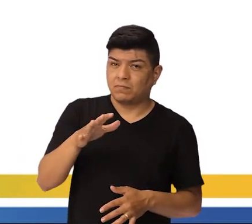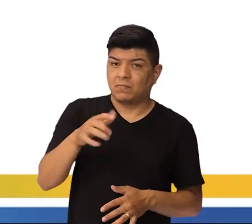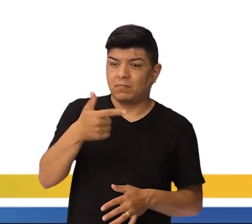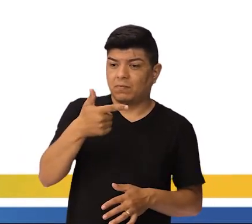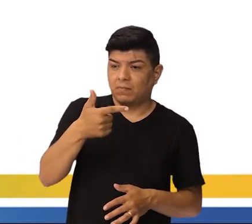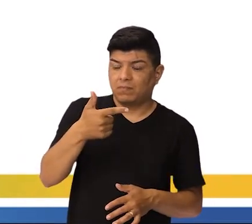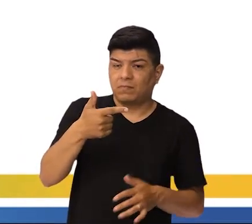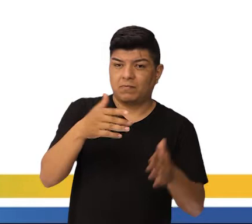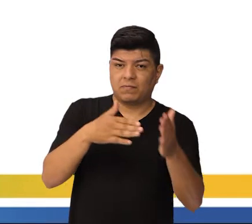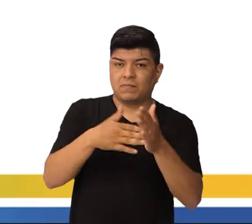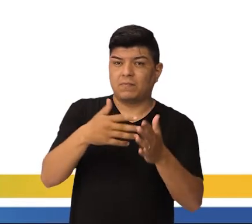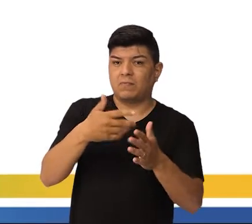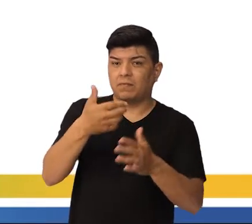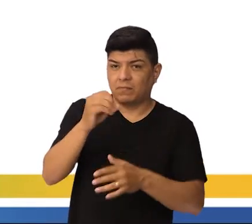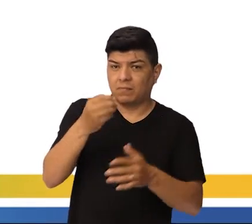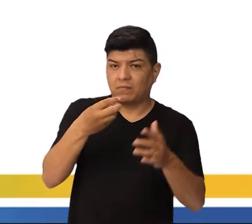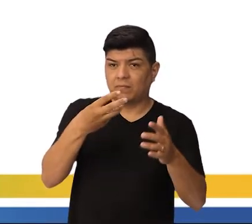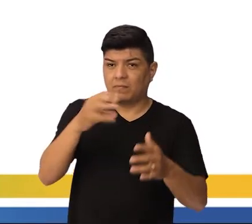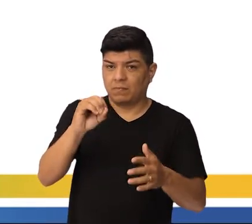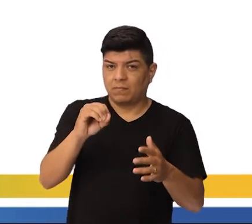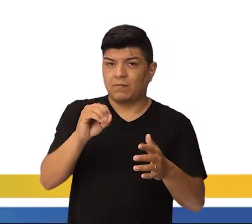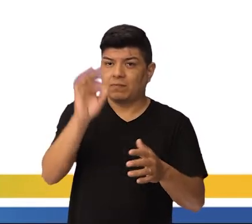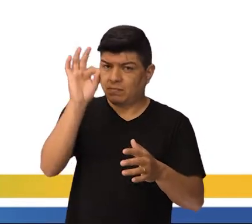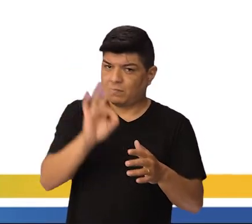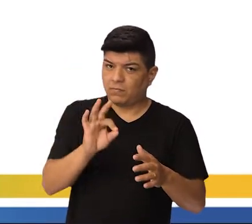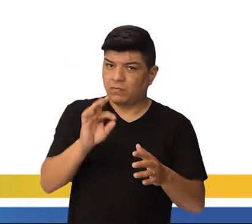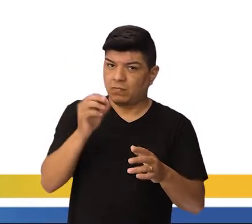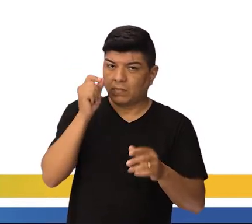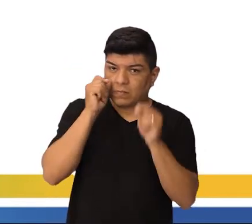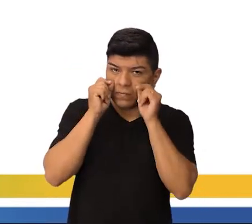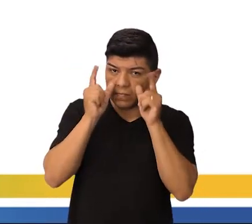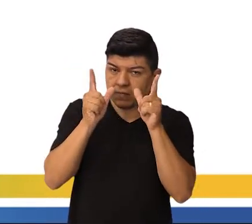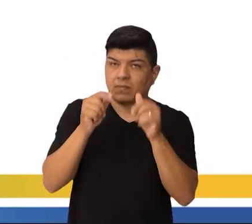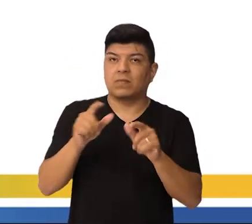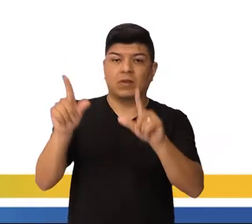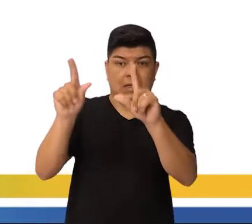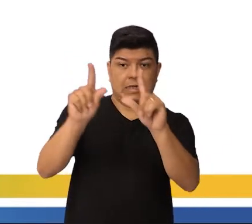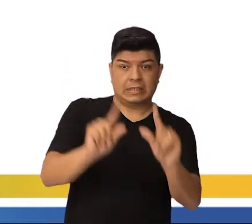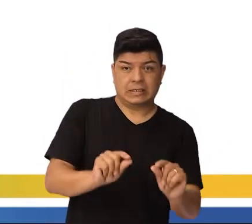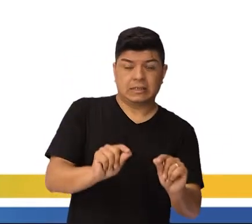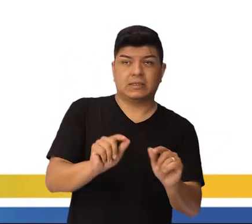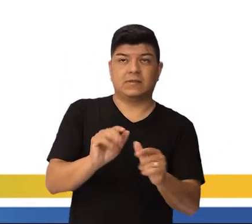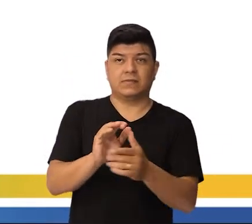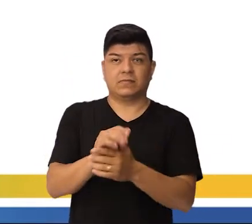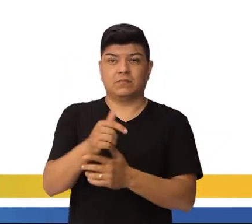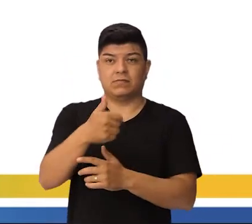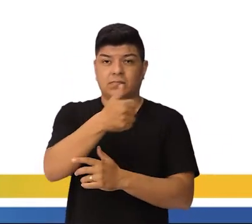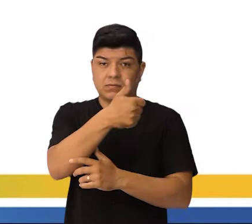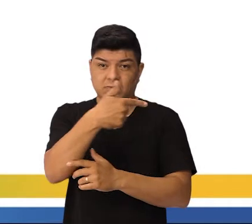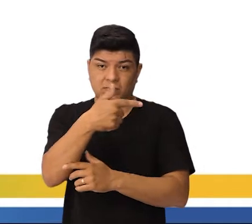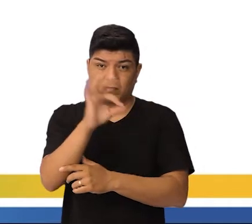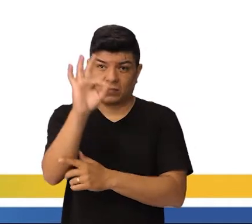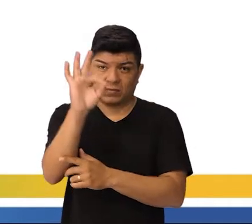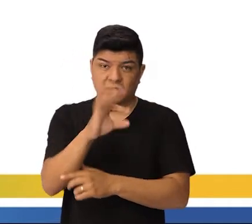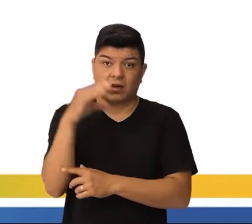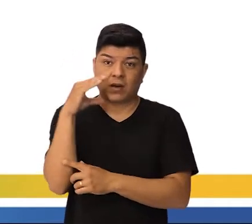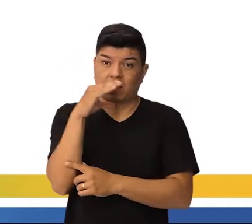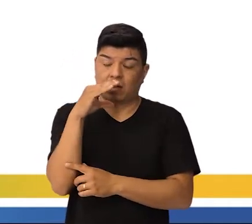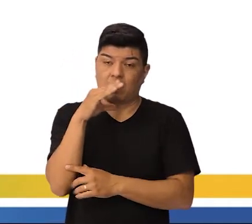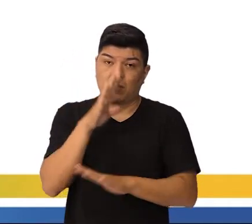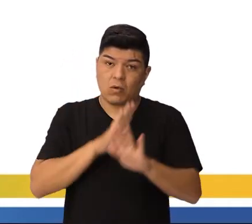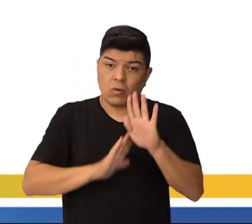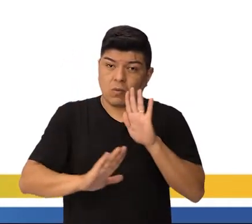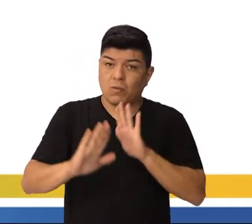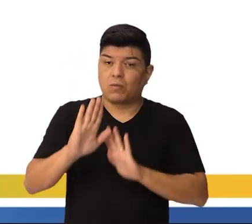20% a 30%, o estado de atenção. E abaixo de 12% de emergência. Então,